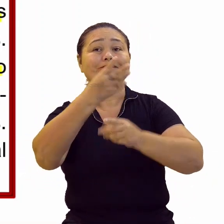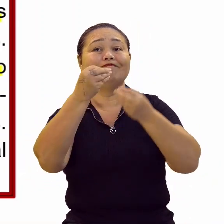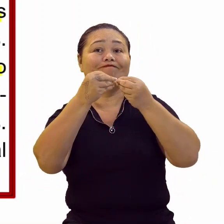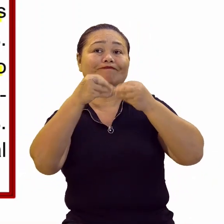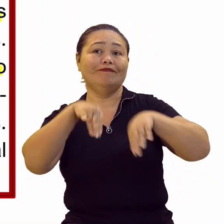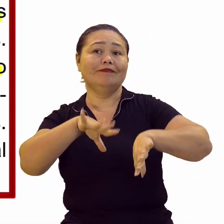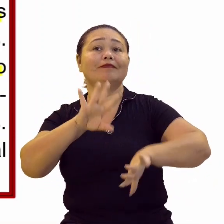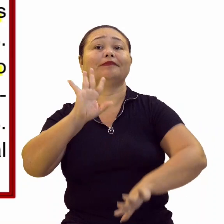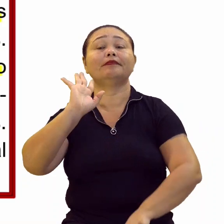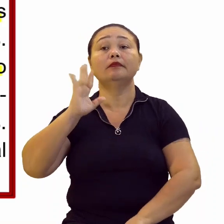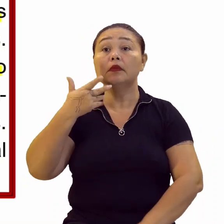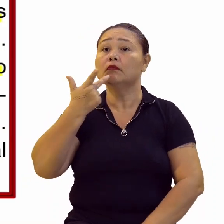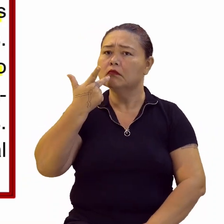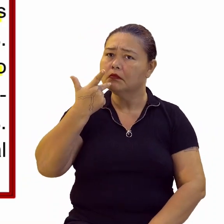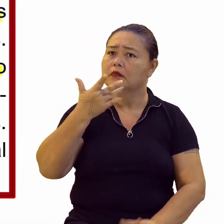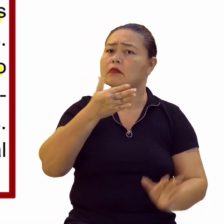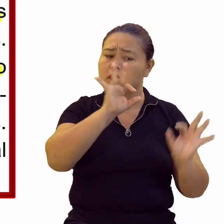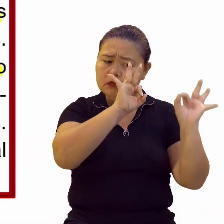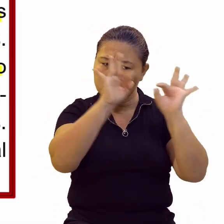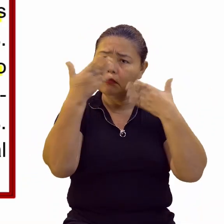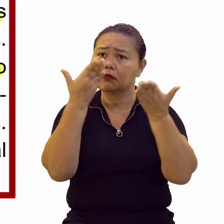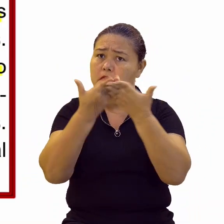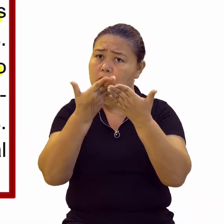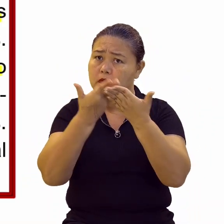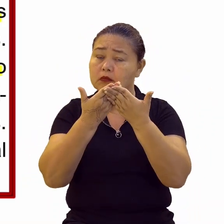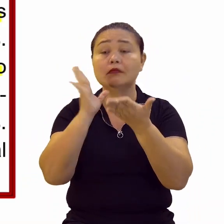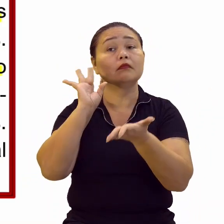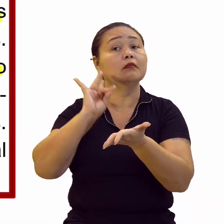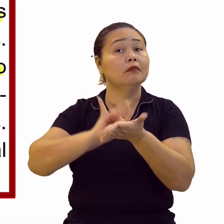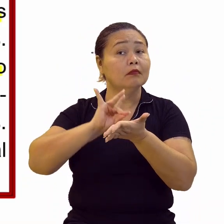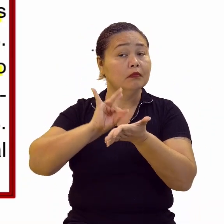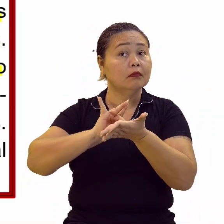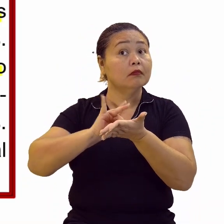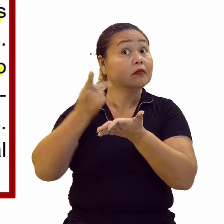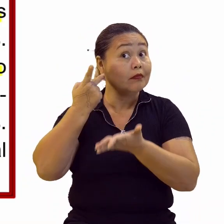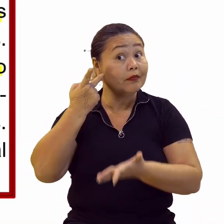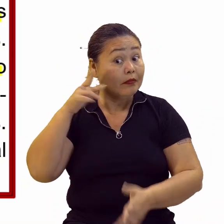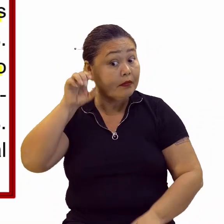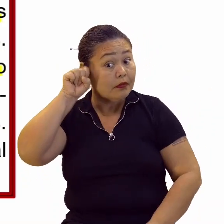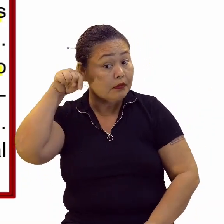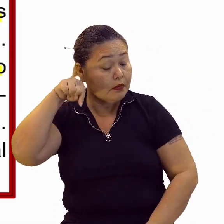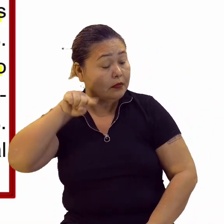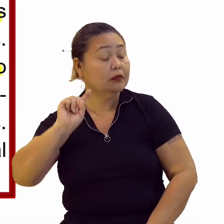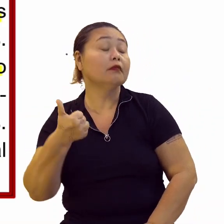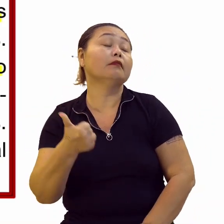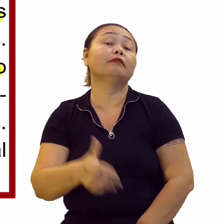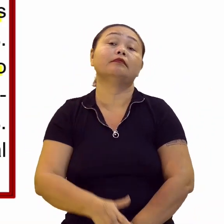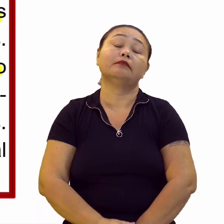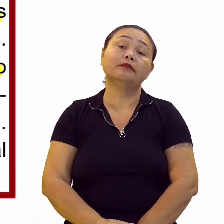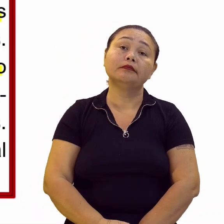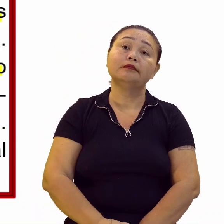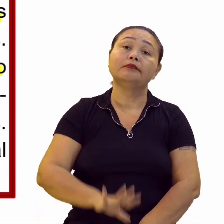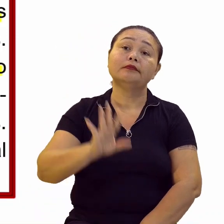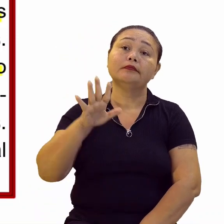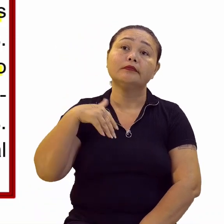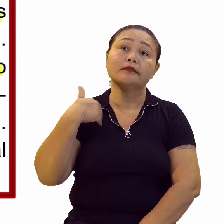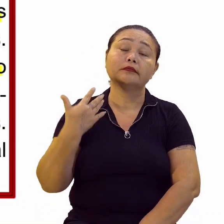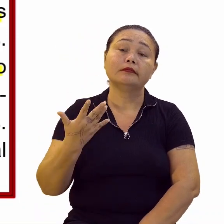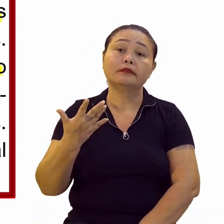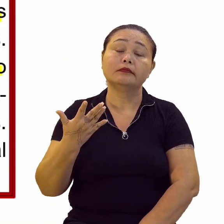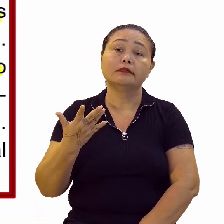mencionou isso a aula inteirinha, não foi? Verdade, prof. Estou ouvindo daqui. Pois é. E aí, para a